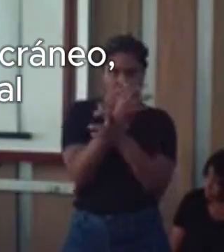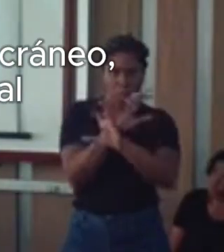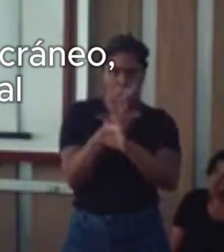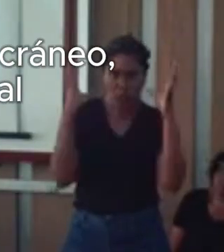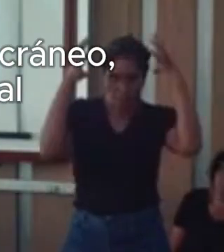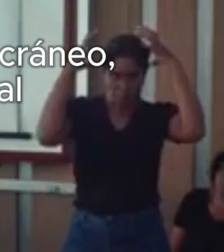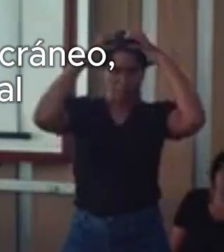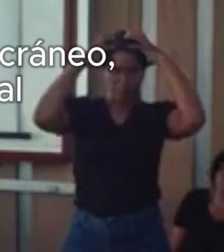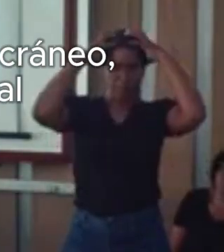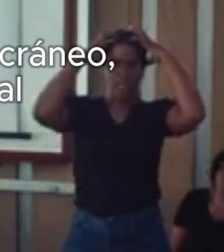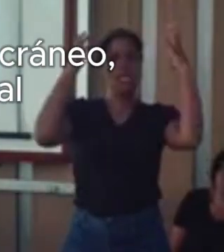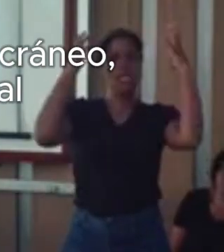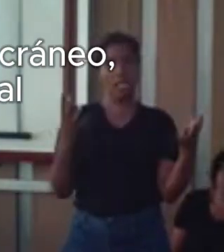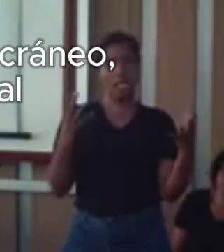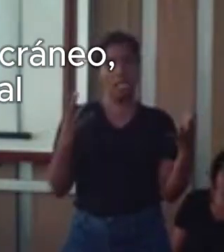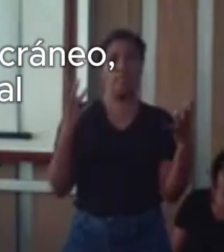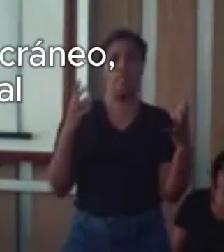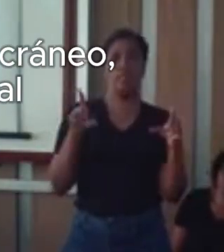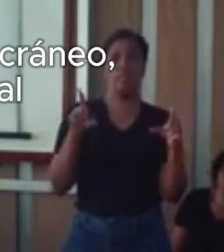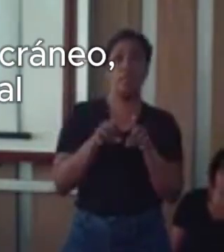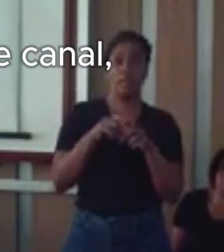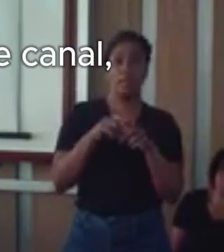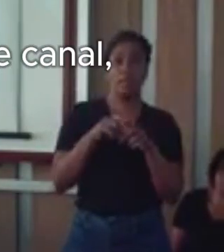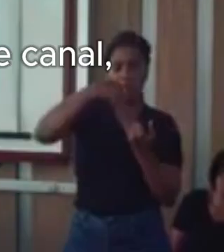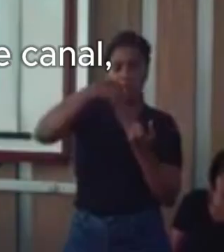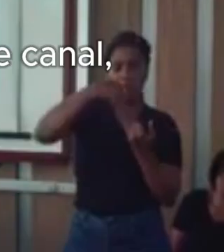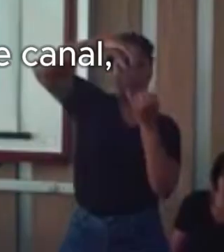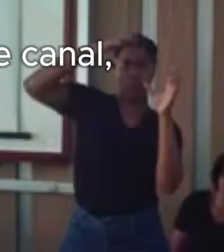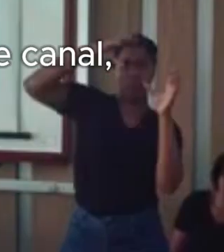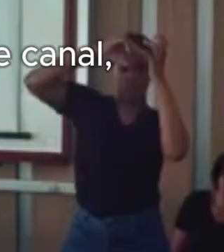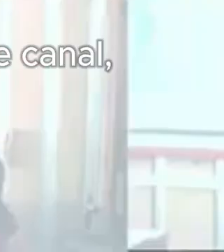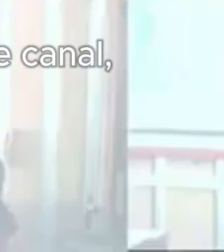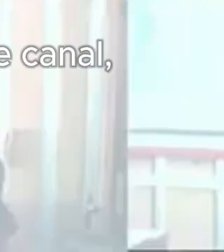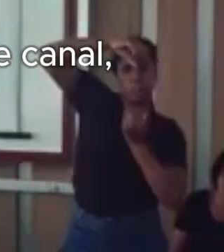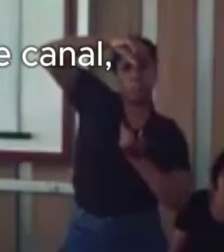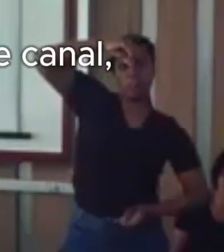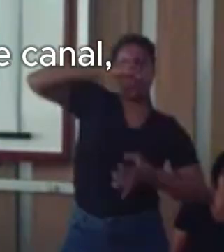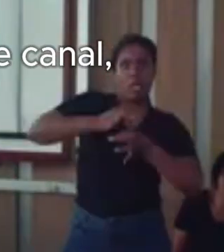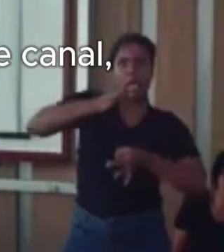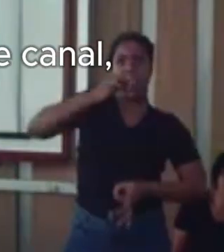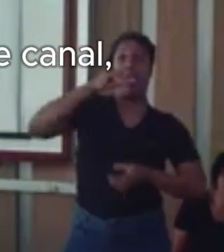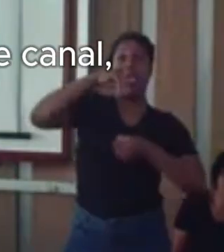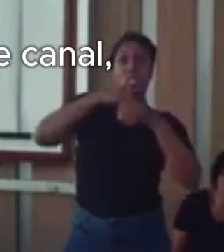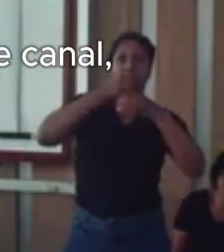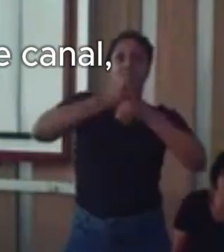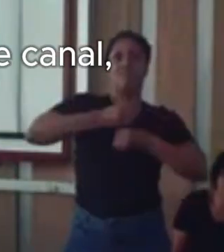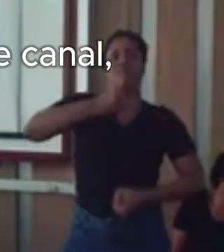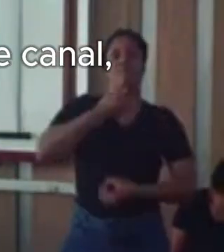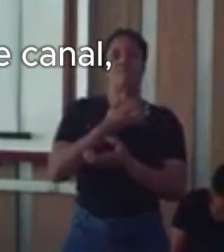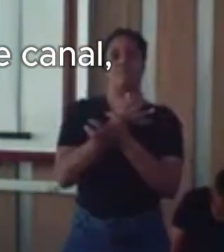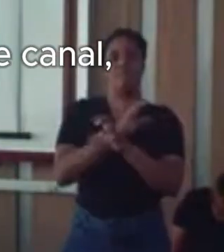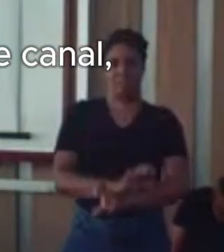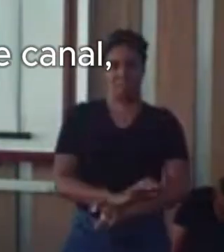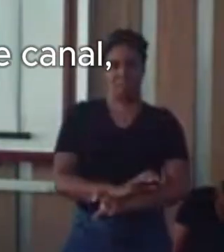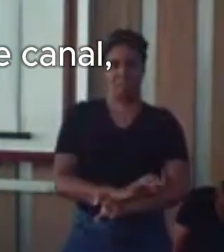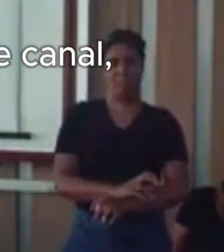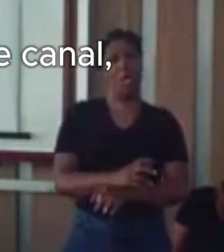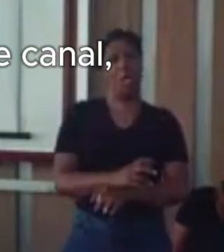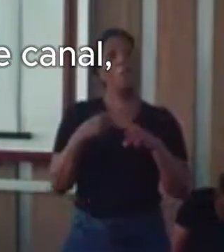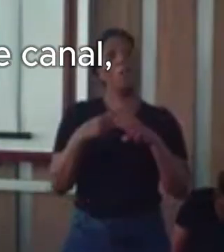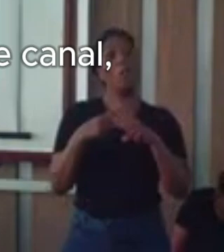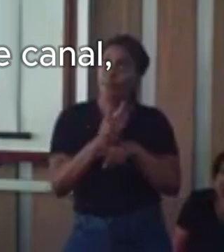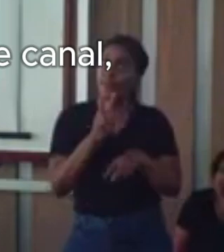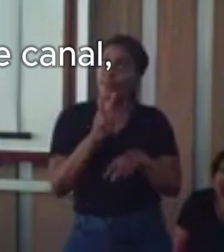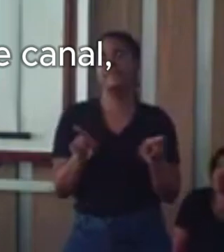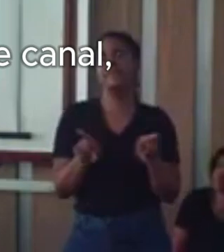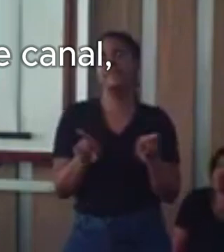protegida pela coluna vertebral. Então, a medula espinhal, que é isso aqui, está dentro desse canal, dentro da coluna vertebral.